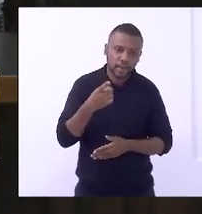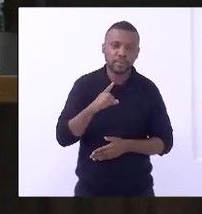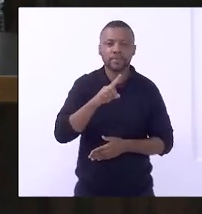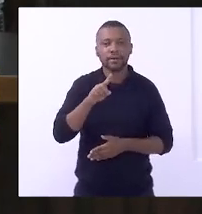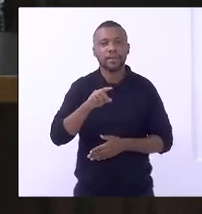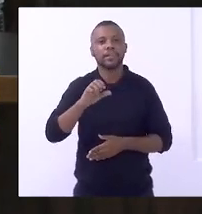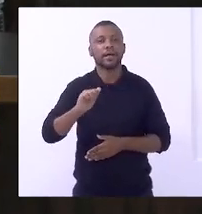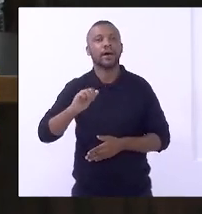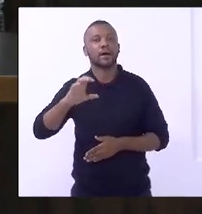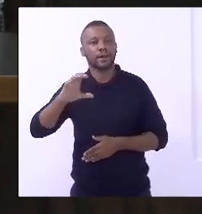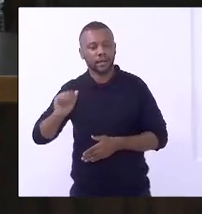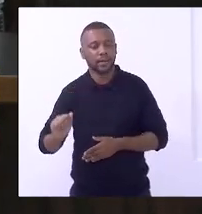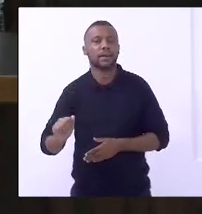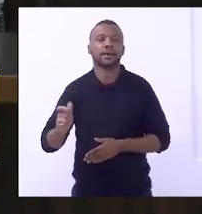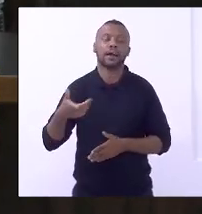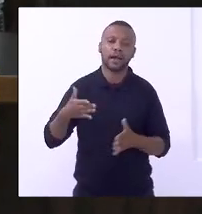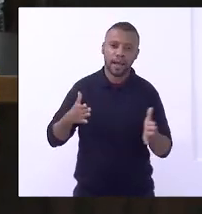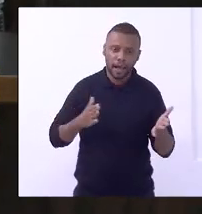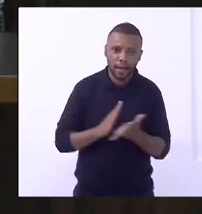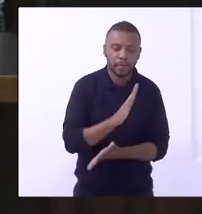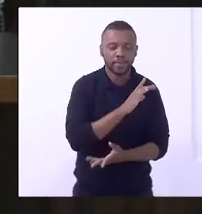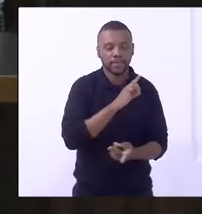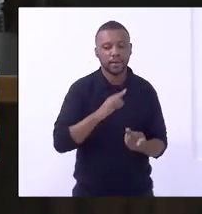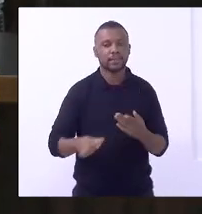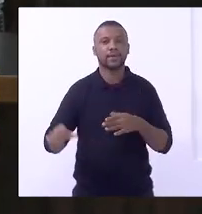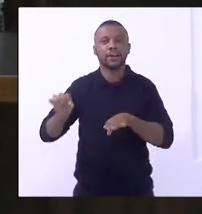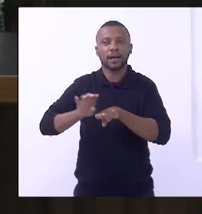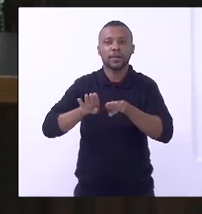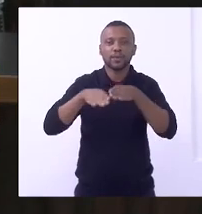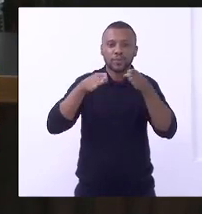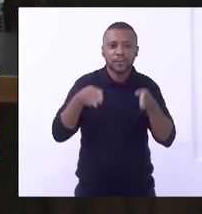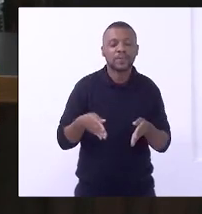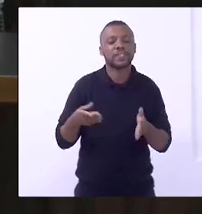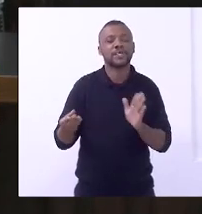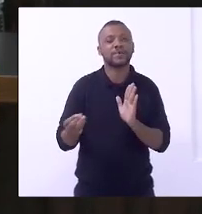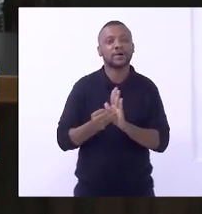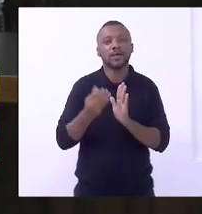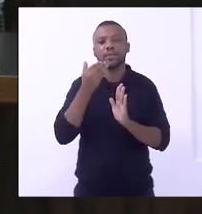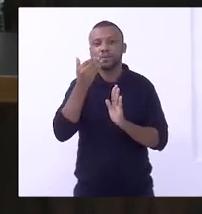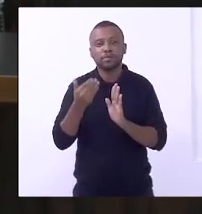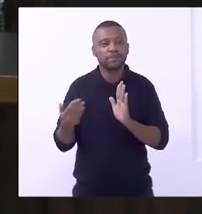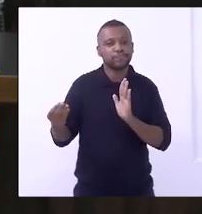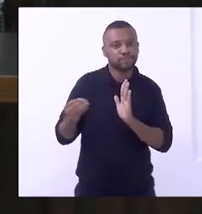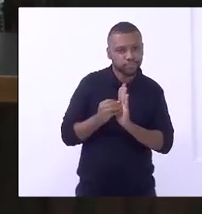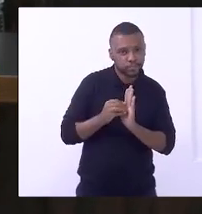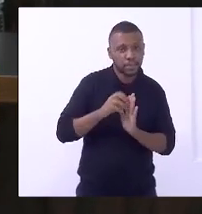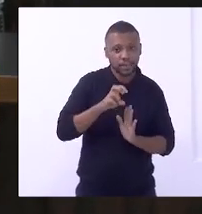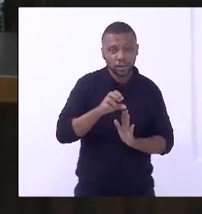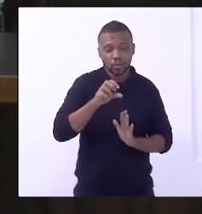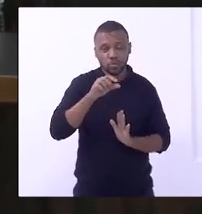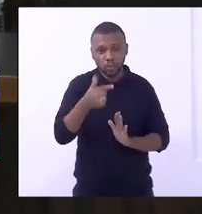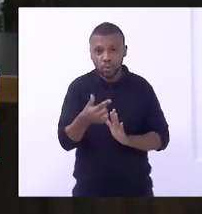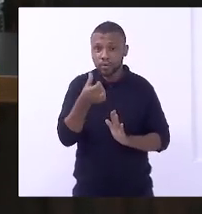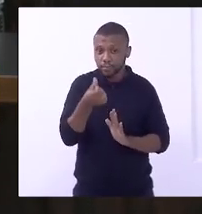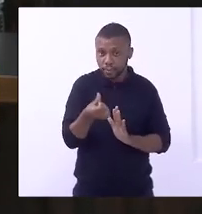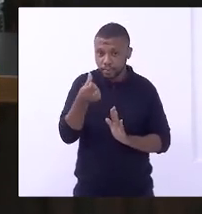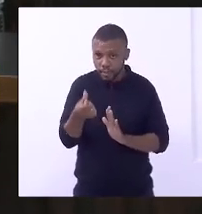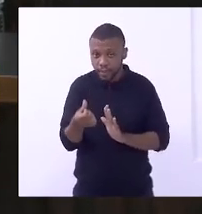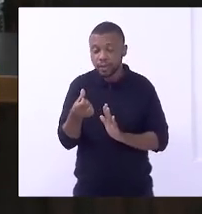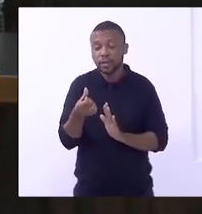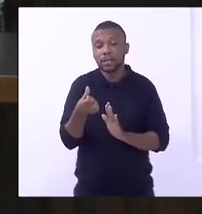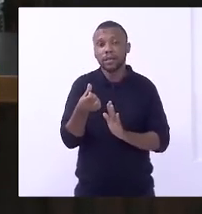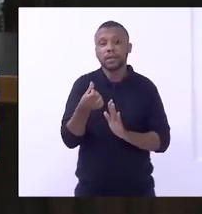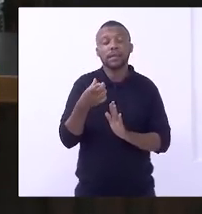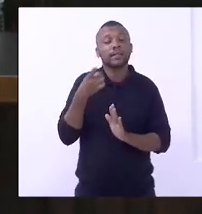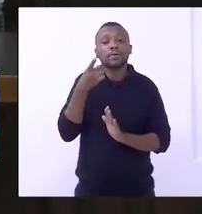aprovam, permaneçam como estão. Aprovado. Há sobre a mesa inclusão na ordem do dia do projeto 5266 de 21, do deputado